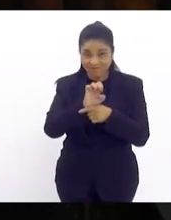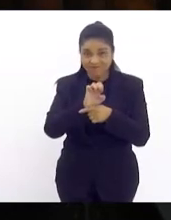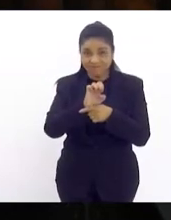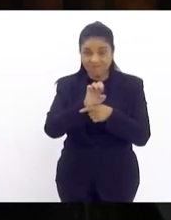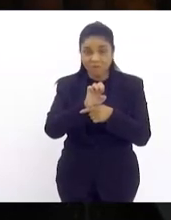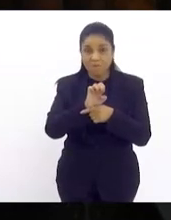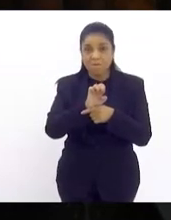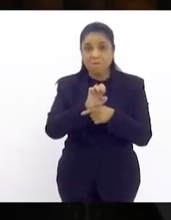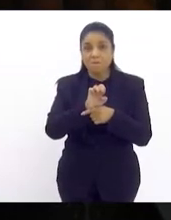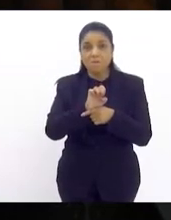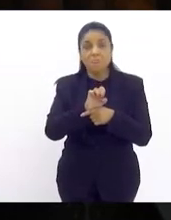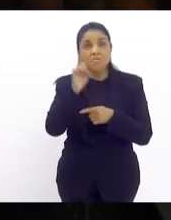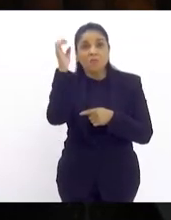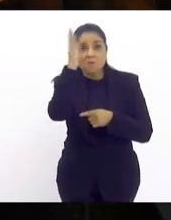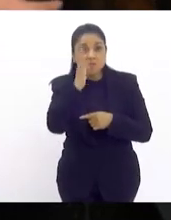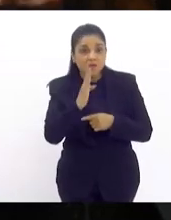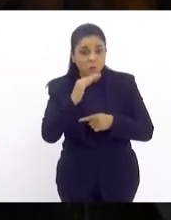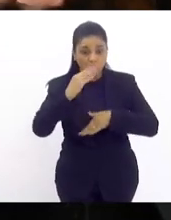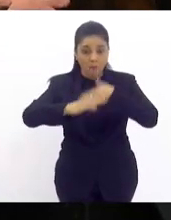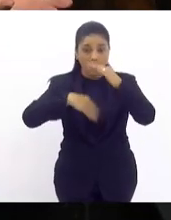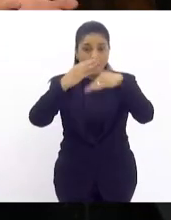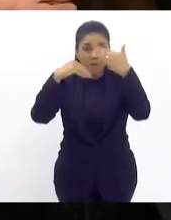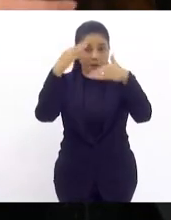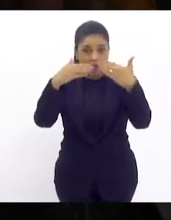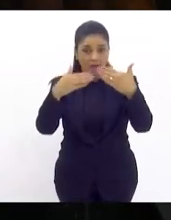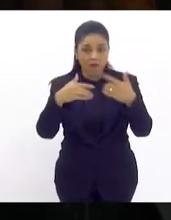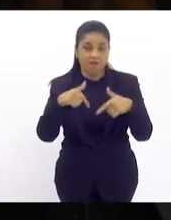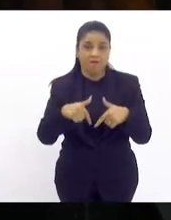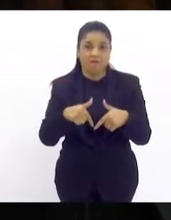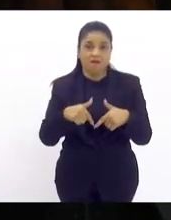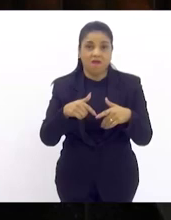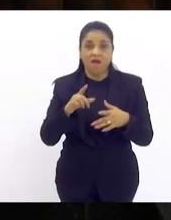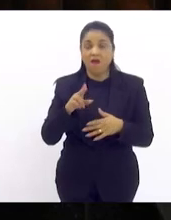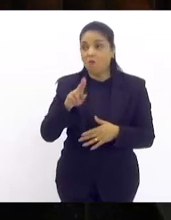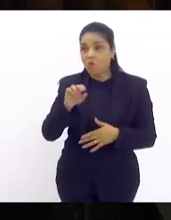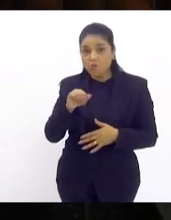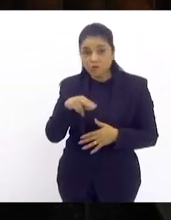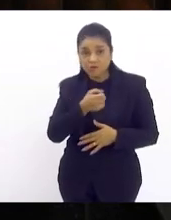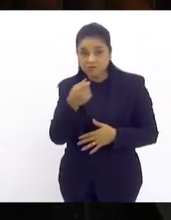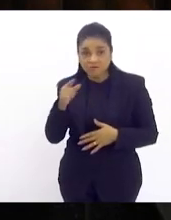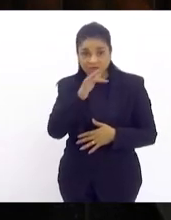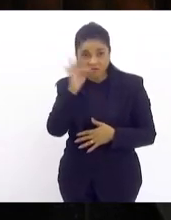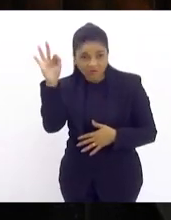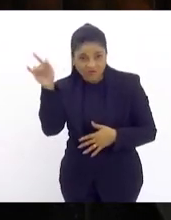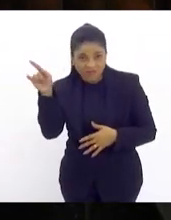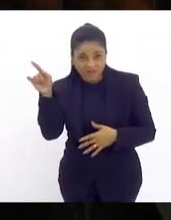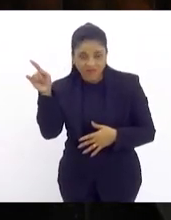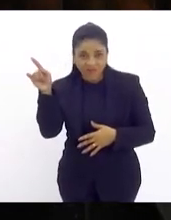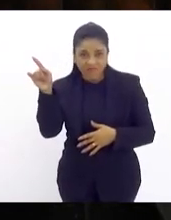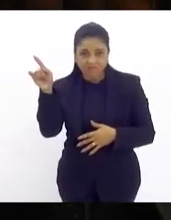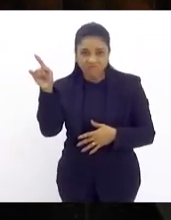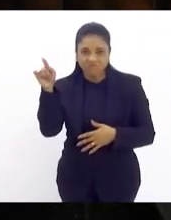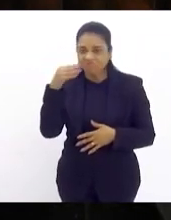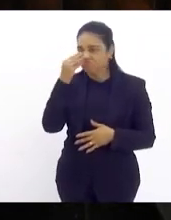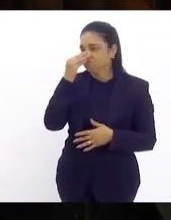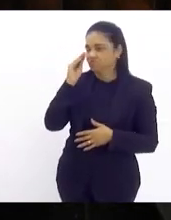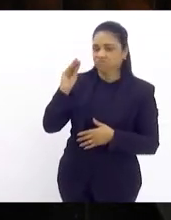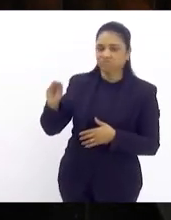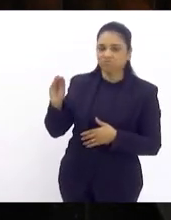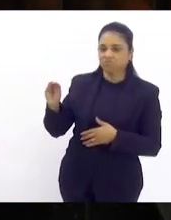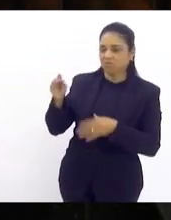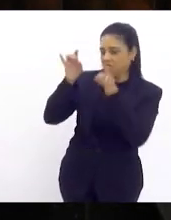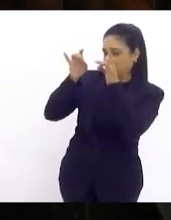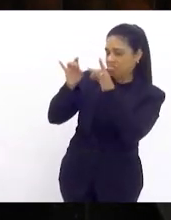da nossa nação que a união trata com o devido desprezo